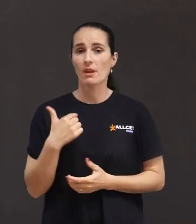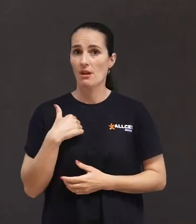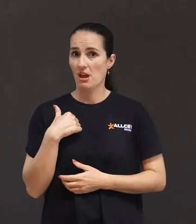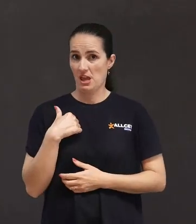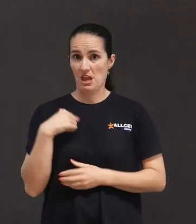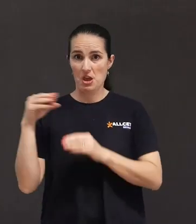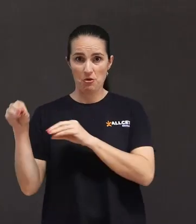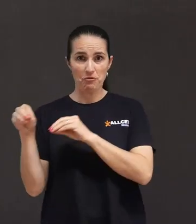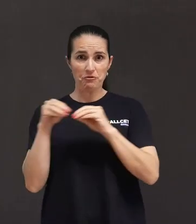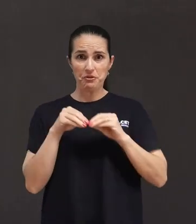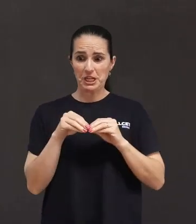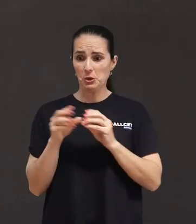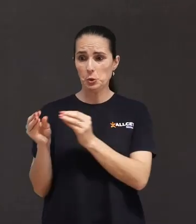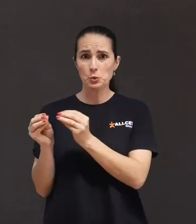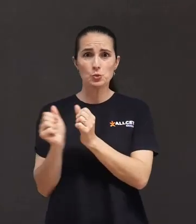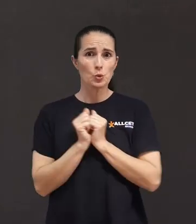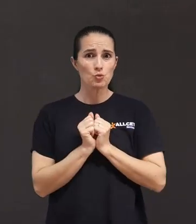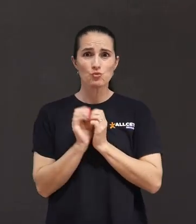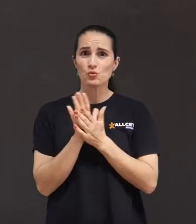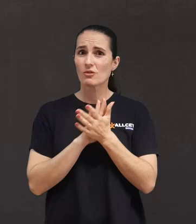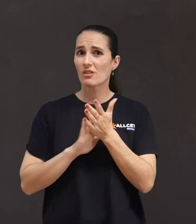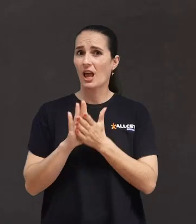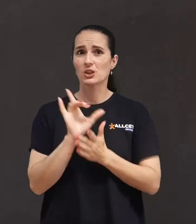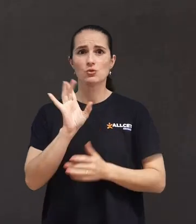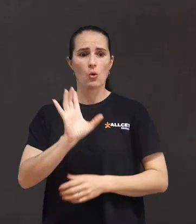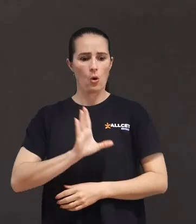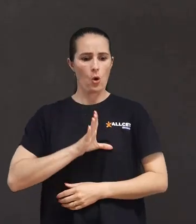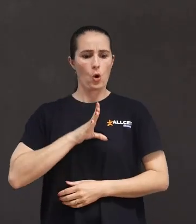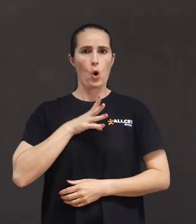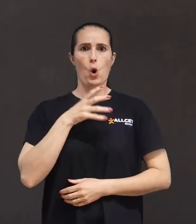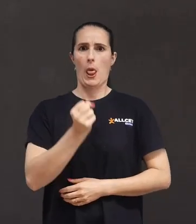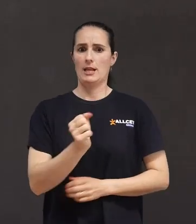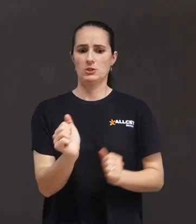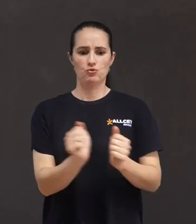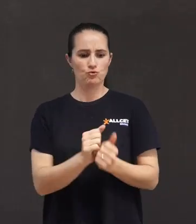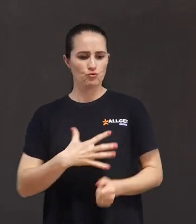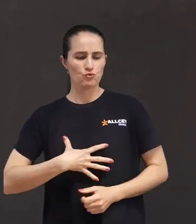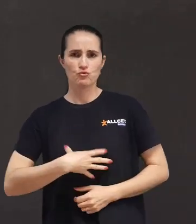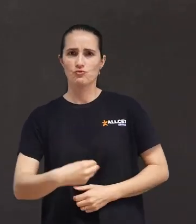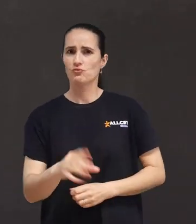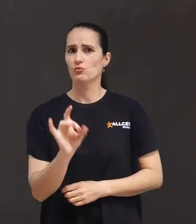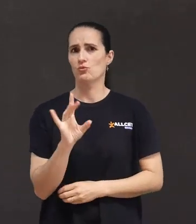sem documento, sem nada no bolso nem nas mãos. Vim só com a coragem mesmo, porque